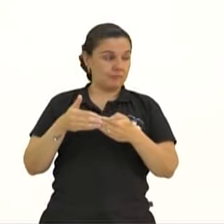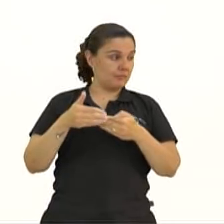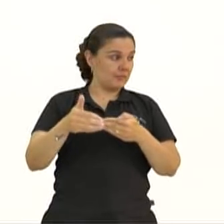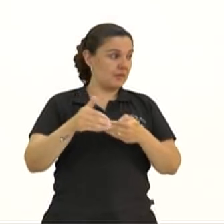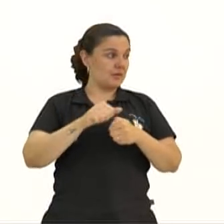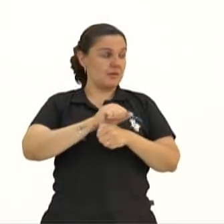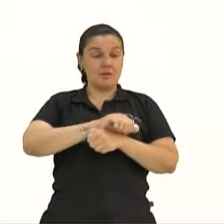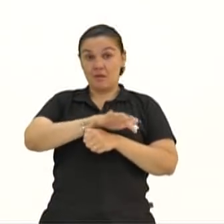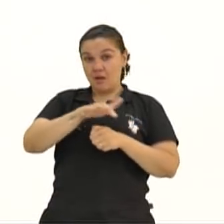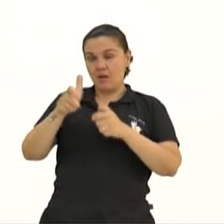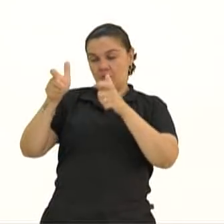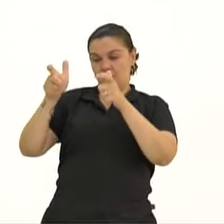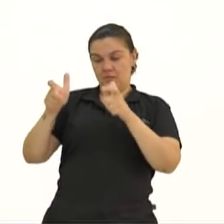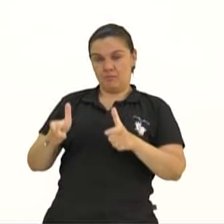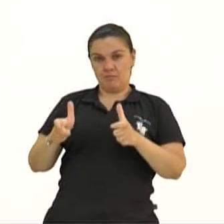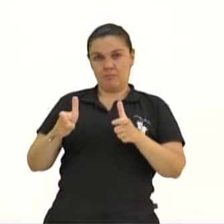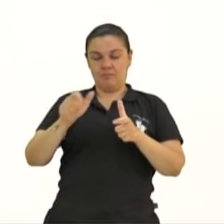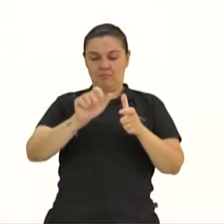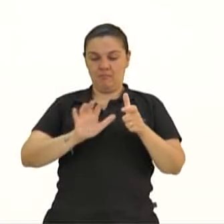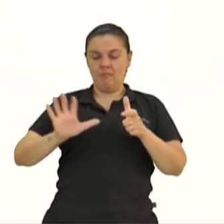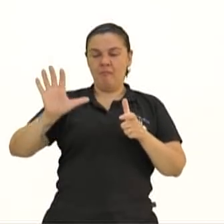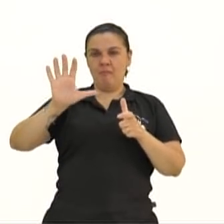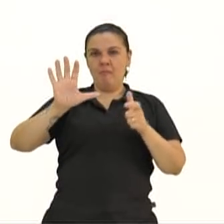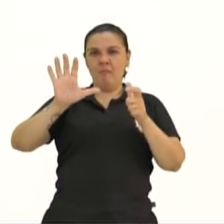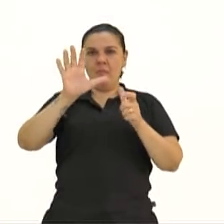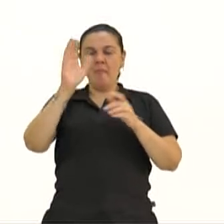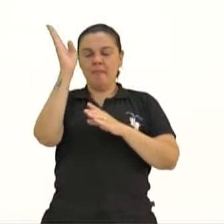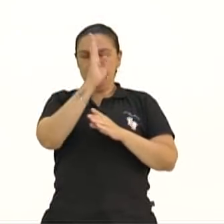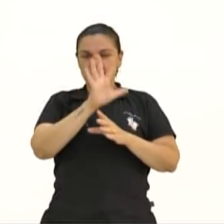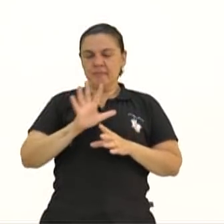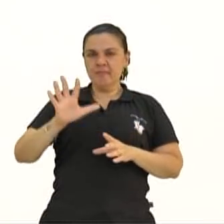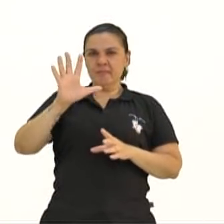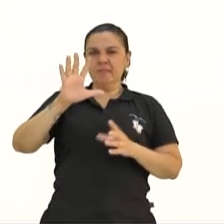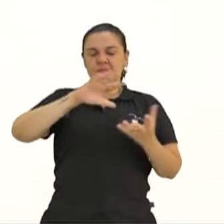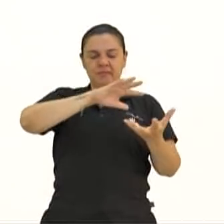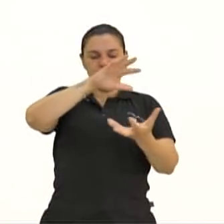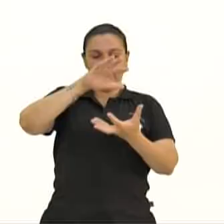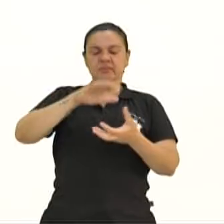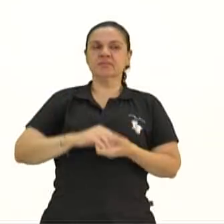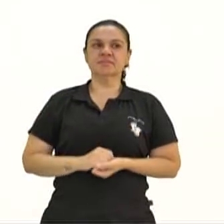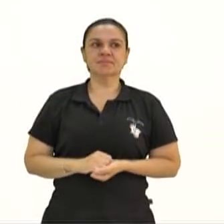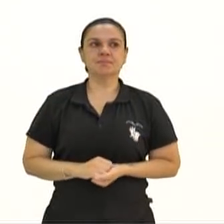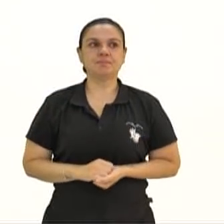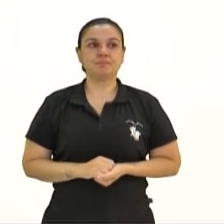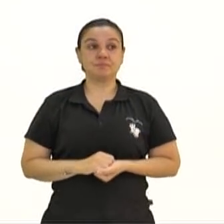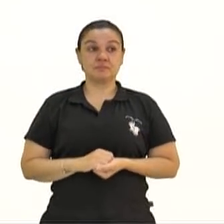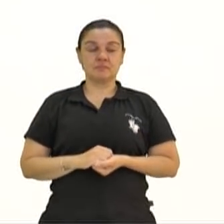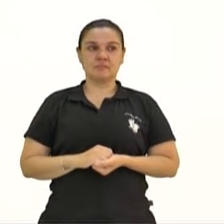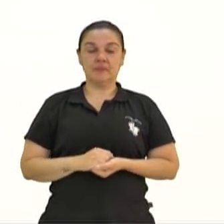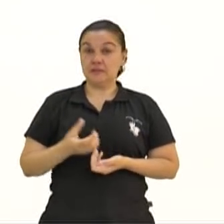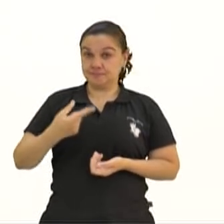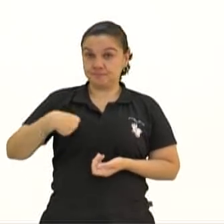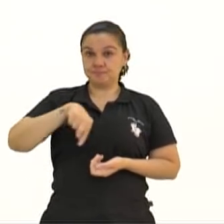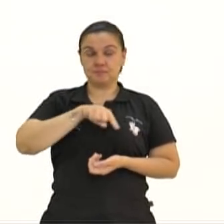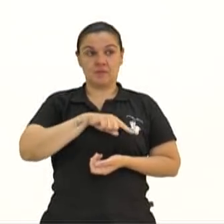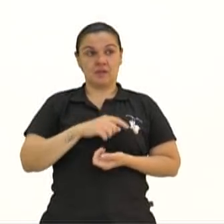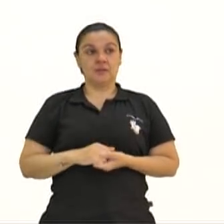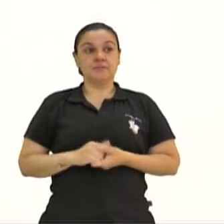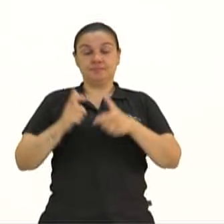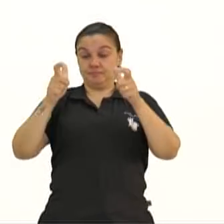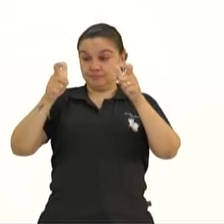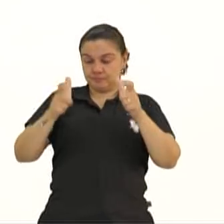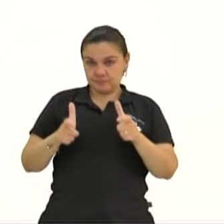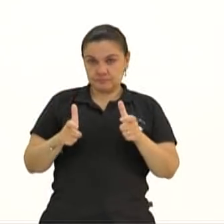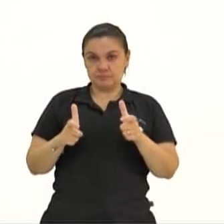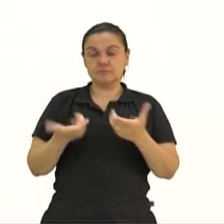as escalas local, regional, nacional e global. Quer dizer que, por mais que nós estejamos no